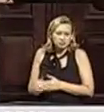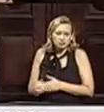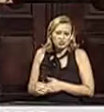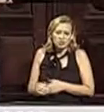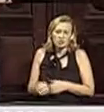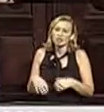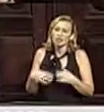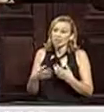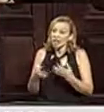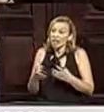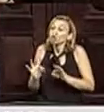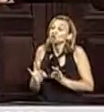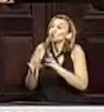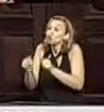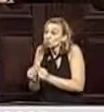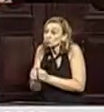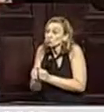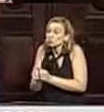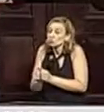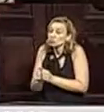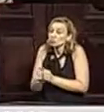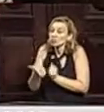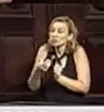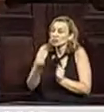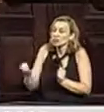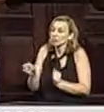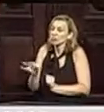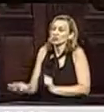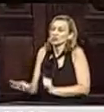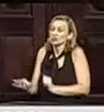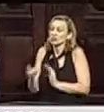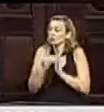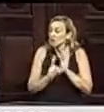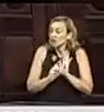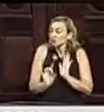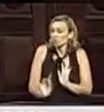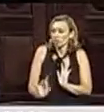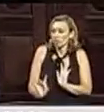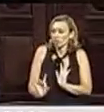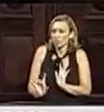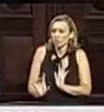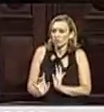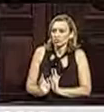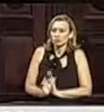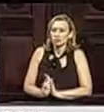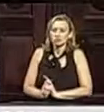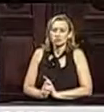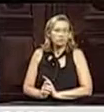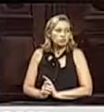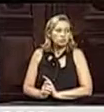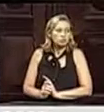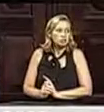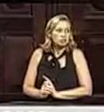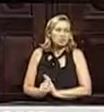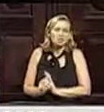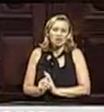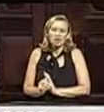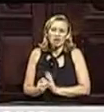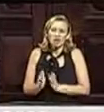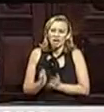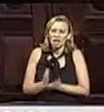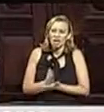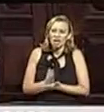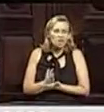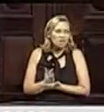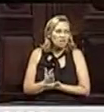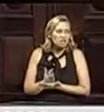quer tudo. Ele quer 100% do repetro. Só isso. Então, de vez em quando aqui a gente vê, agora